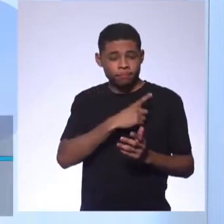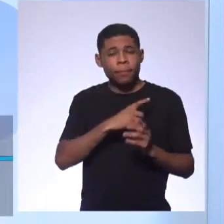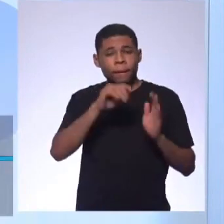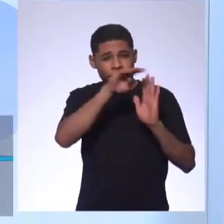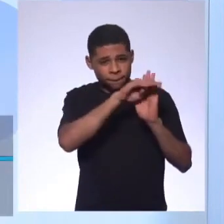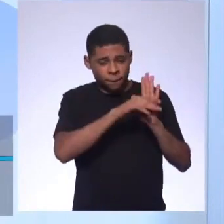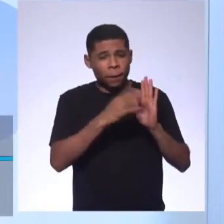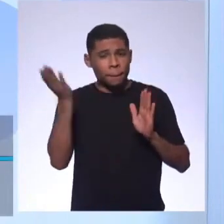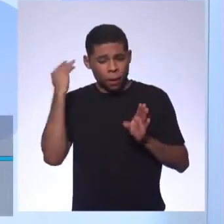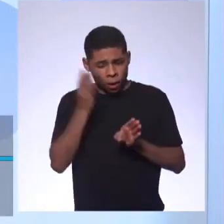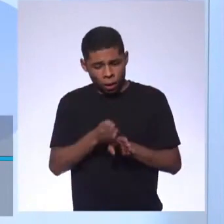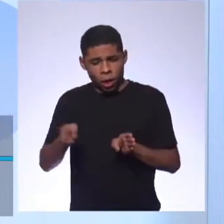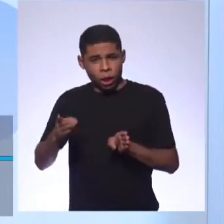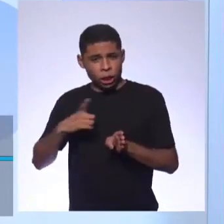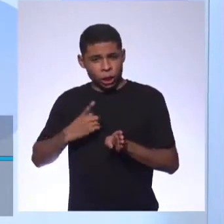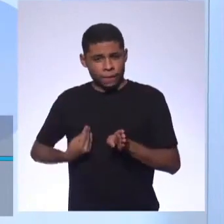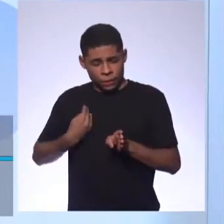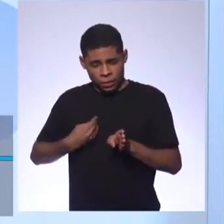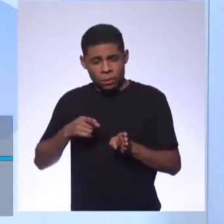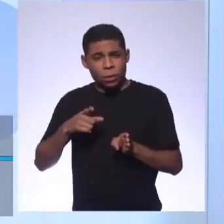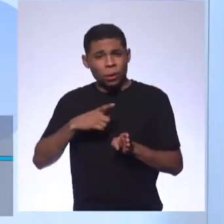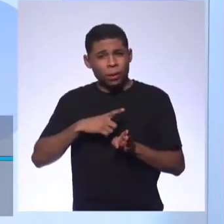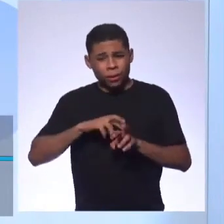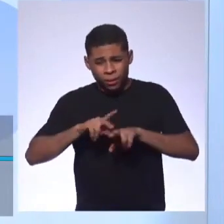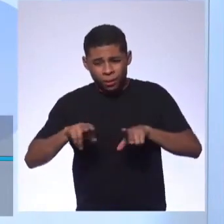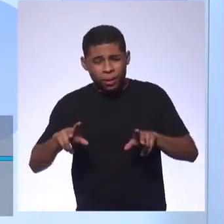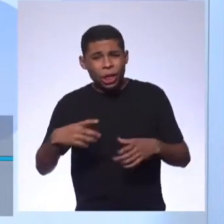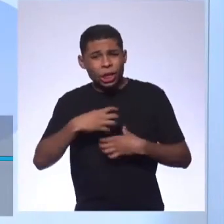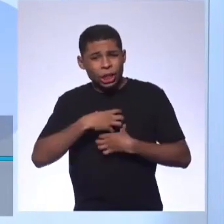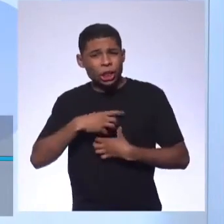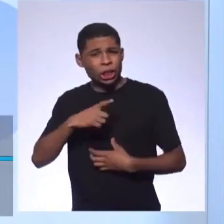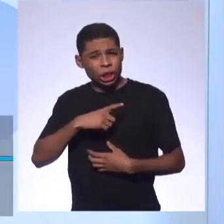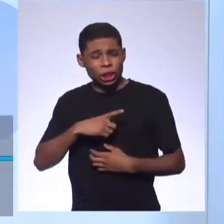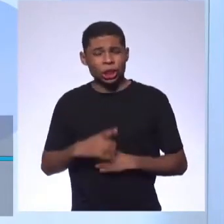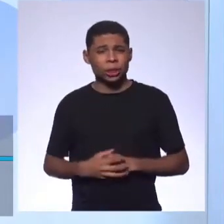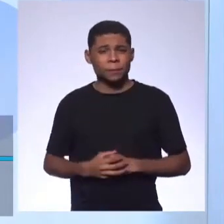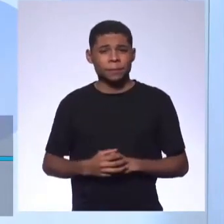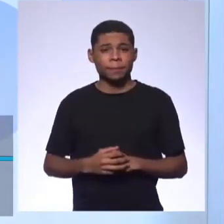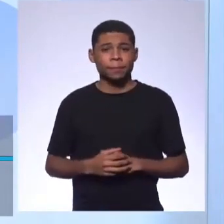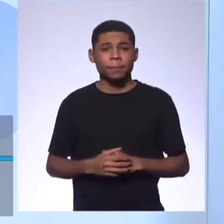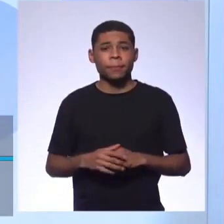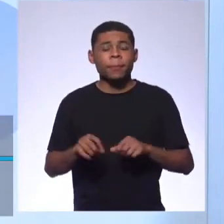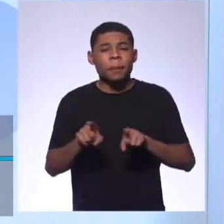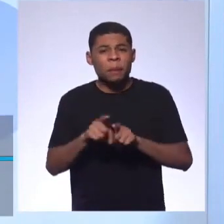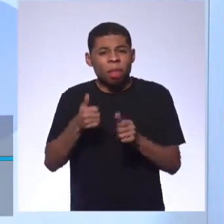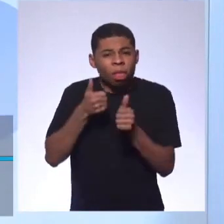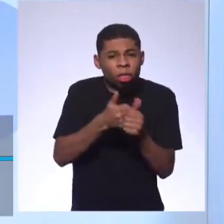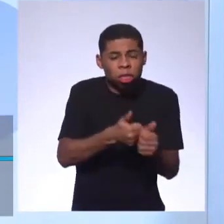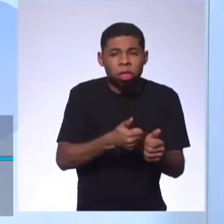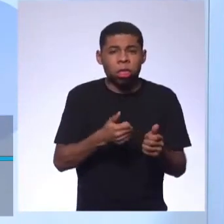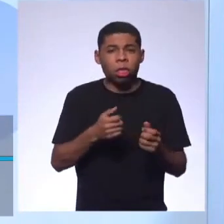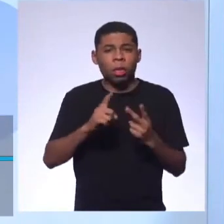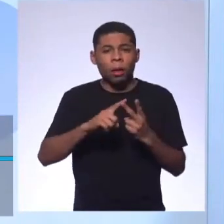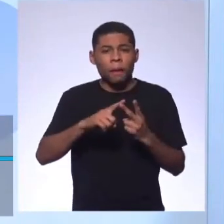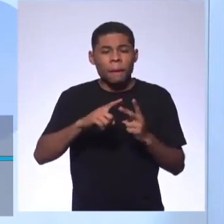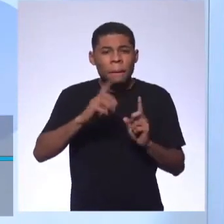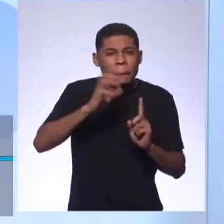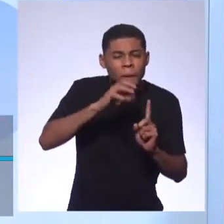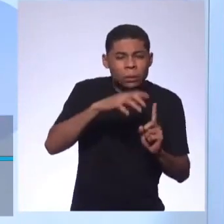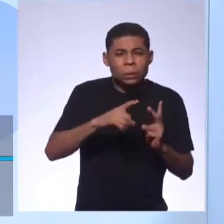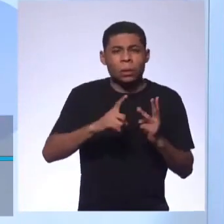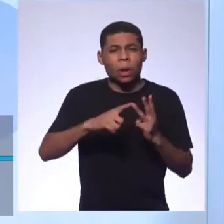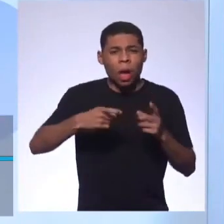de uma época, situações vividas em seu cotidiano, a perseguição, a censura, a opressão,